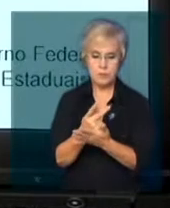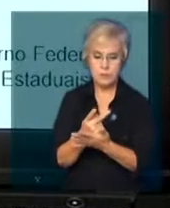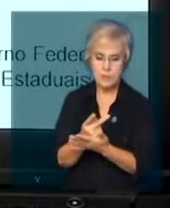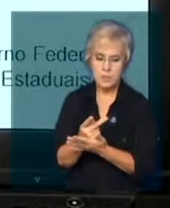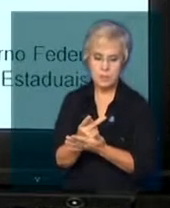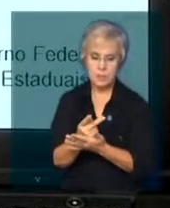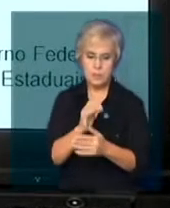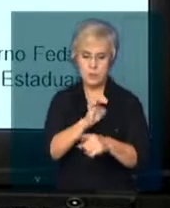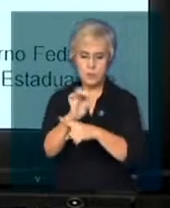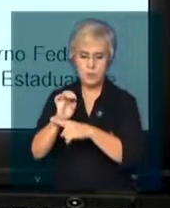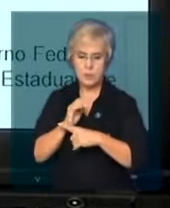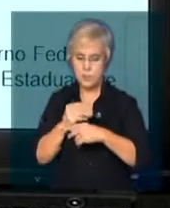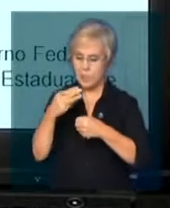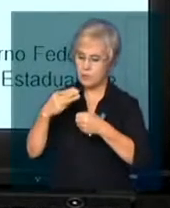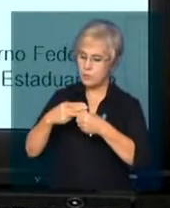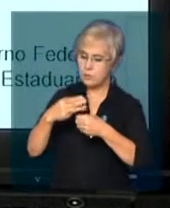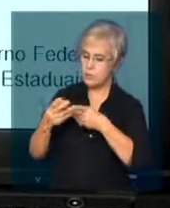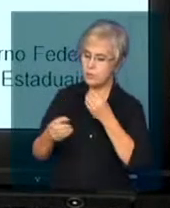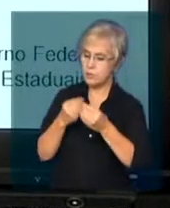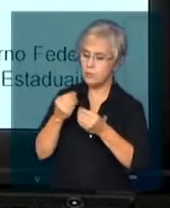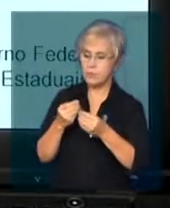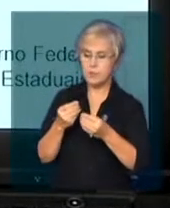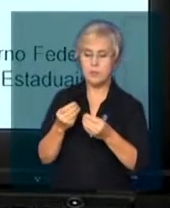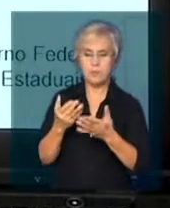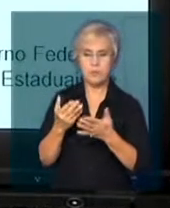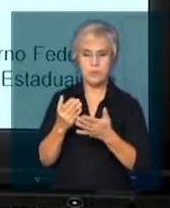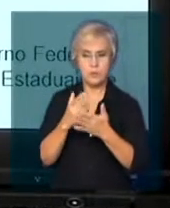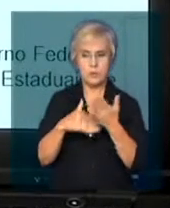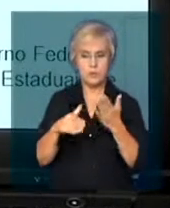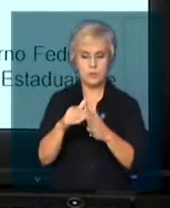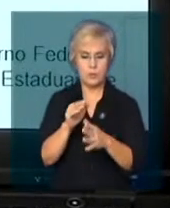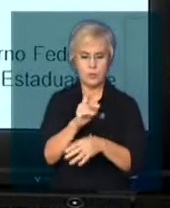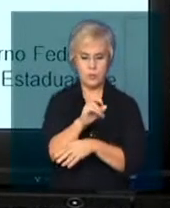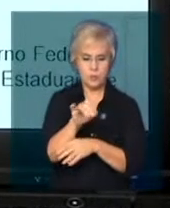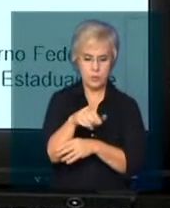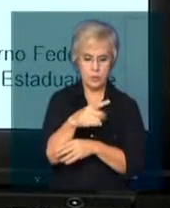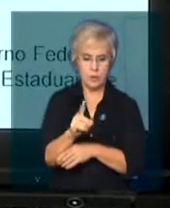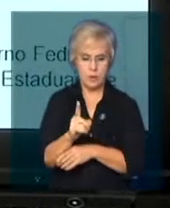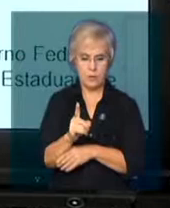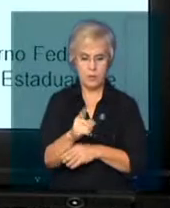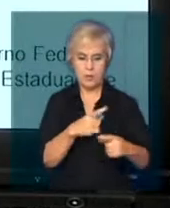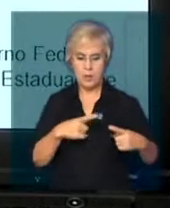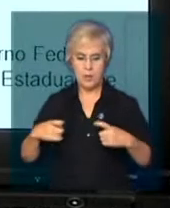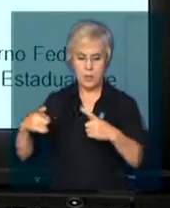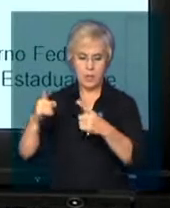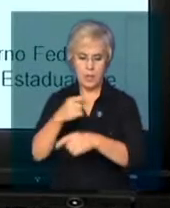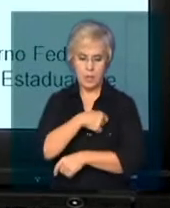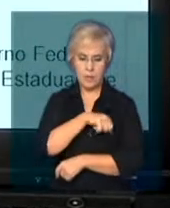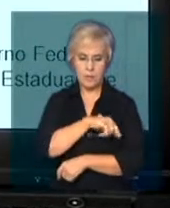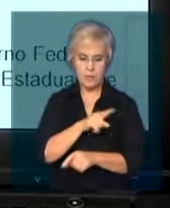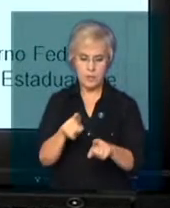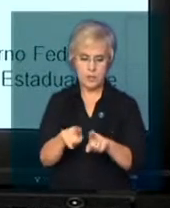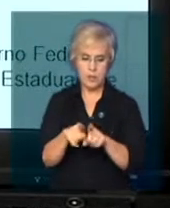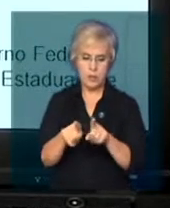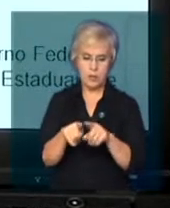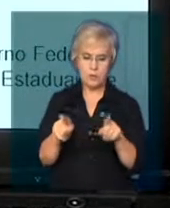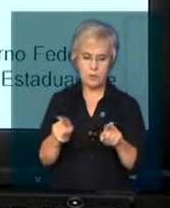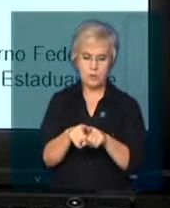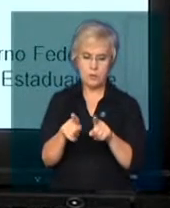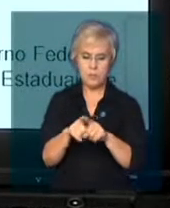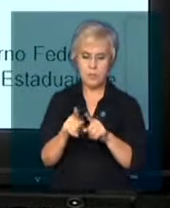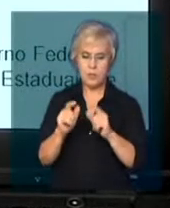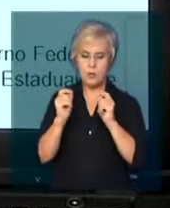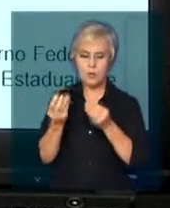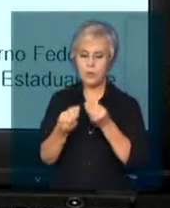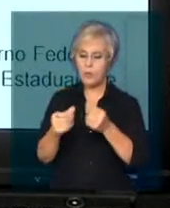os estados, para os municípios, para os entes federados? A guerra fiscal, as compensações tão necessárias para a